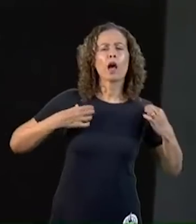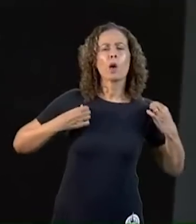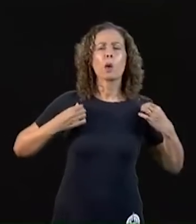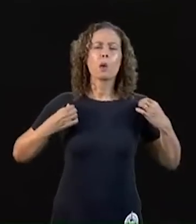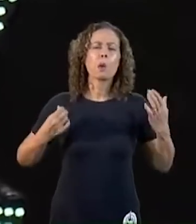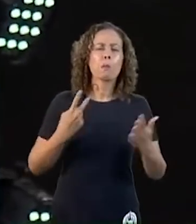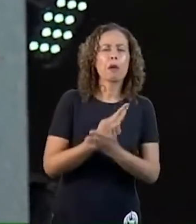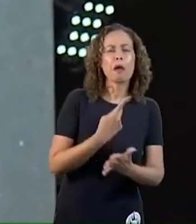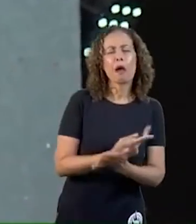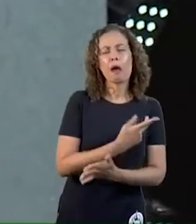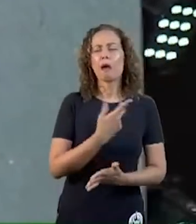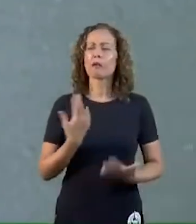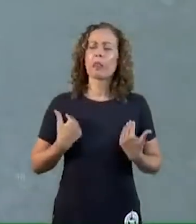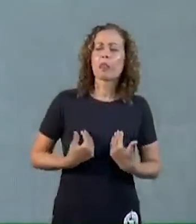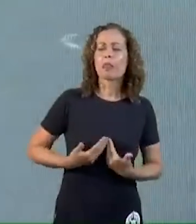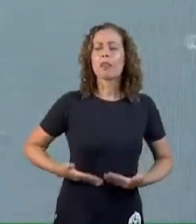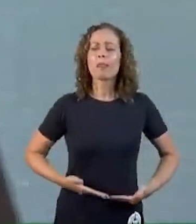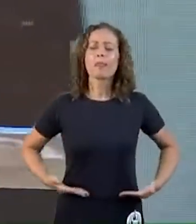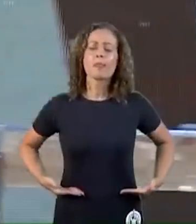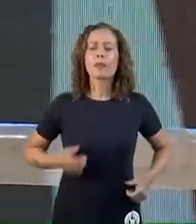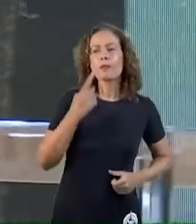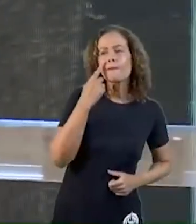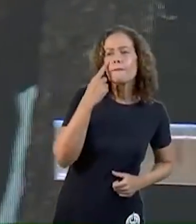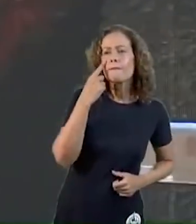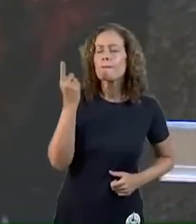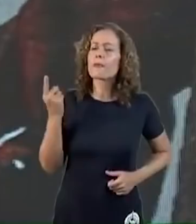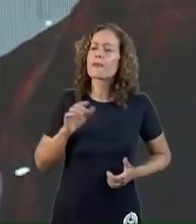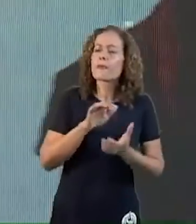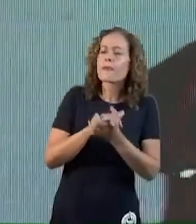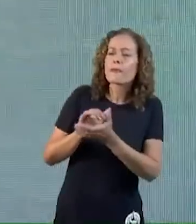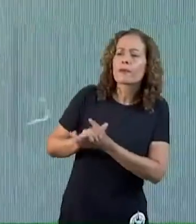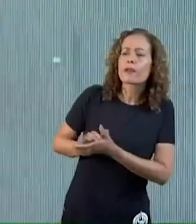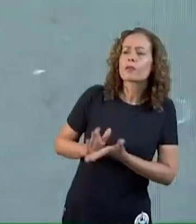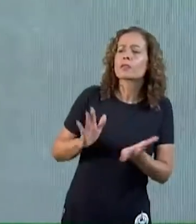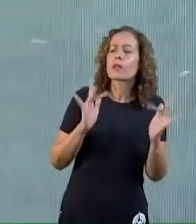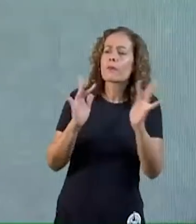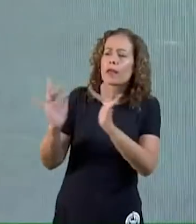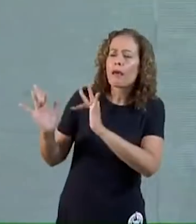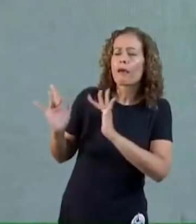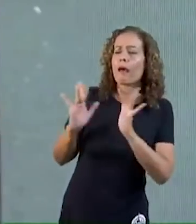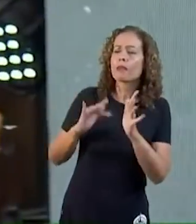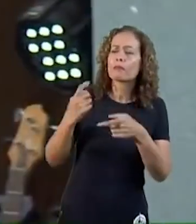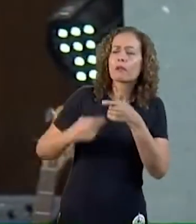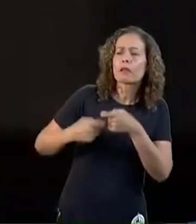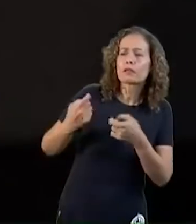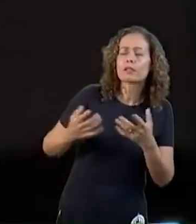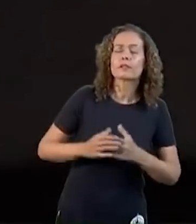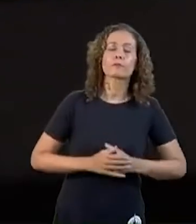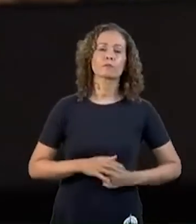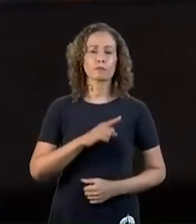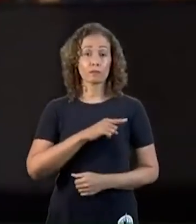ver casalzinho, solteiro transando. Ai! Fiscal do reino de Deus. Nós não estamos precisando de você.